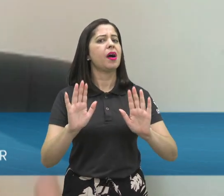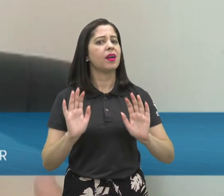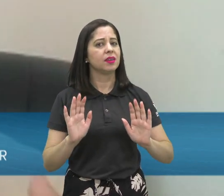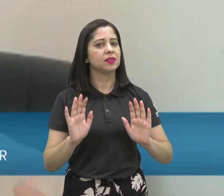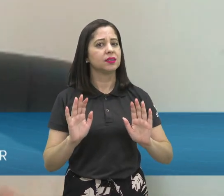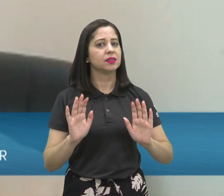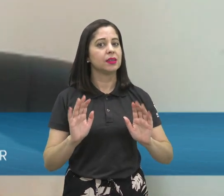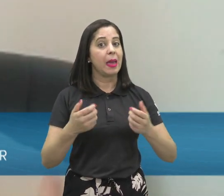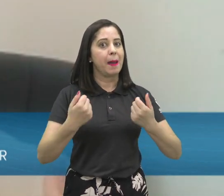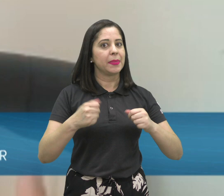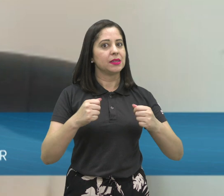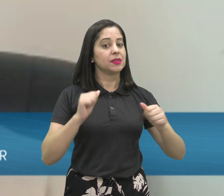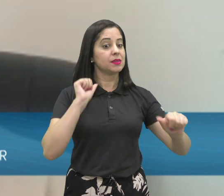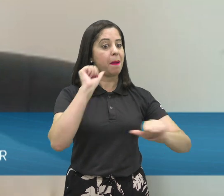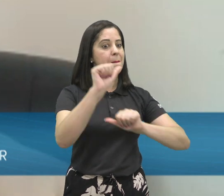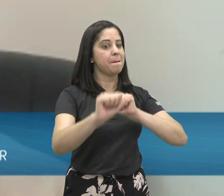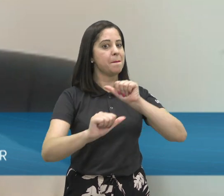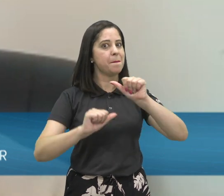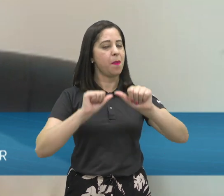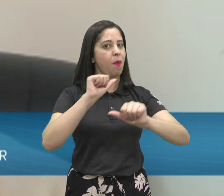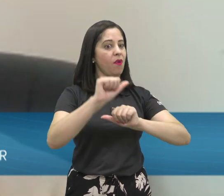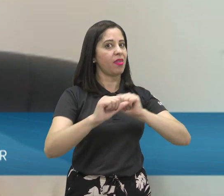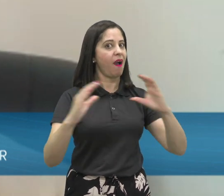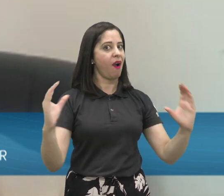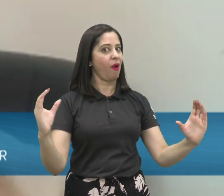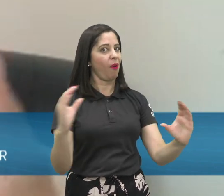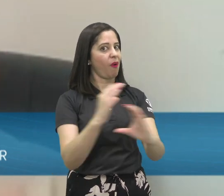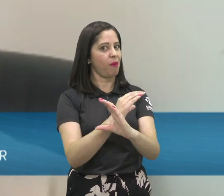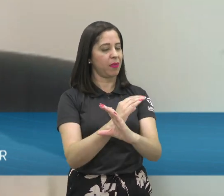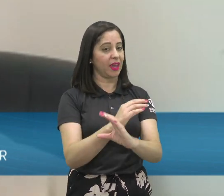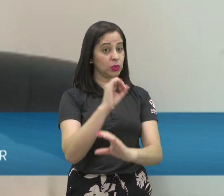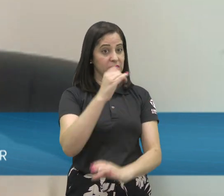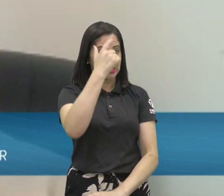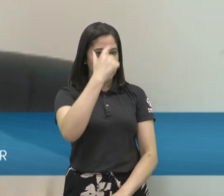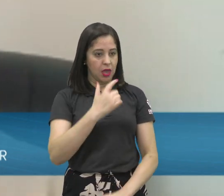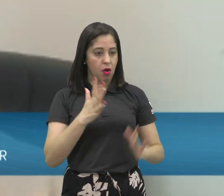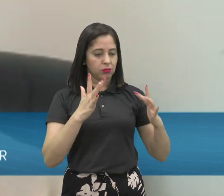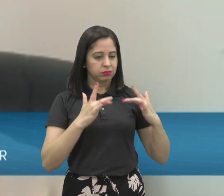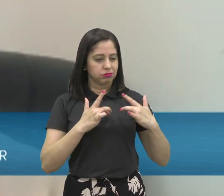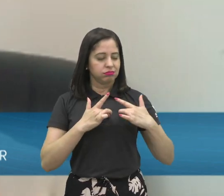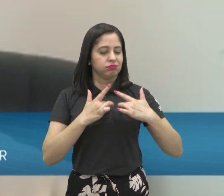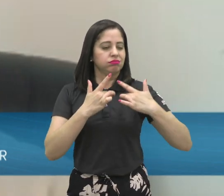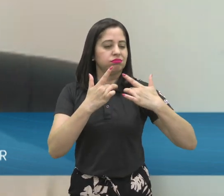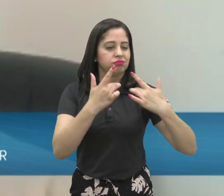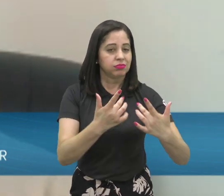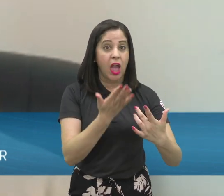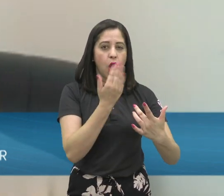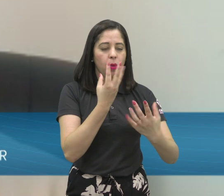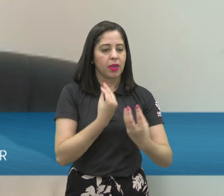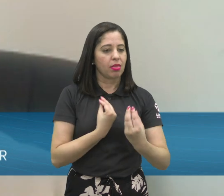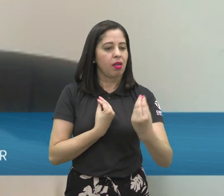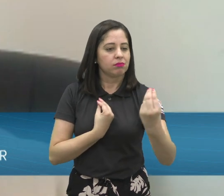transformação, ele expande o ego. Então, quando eu entrego um alimento, e desse entregar o alimento eu estou ali presente